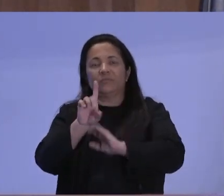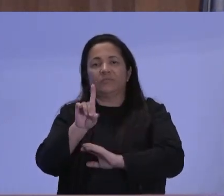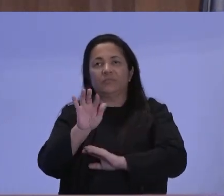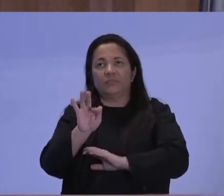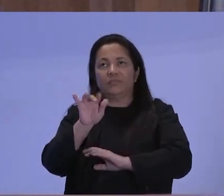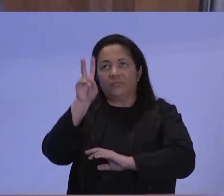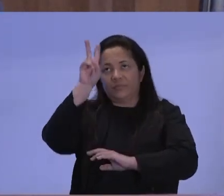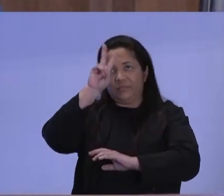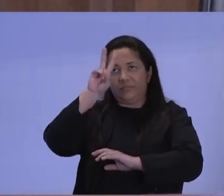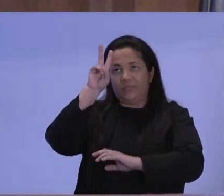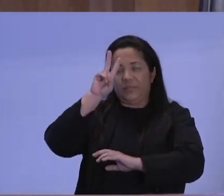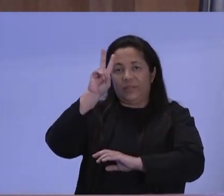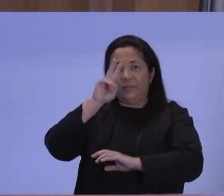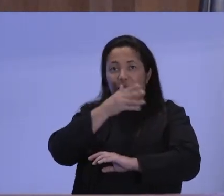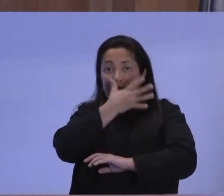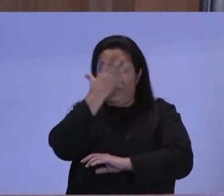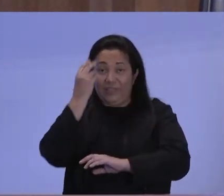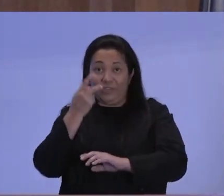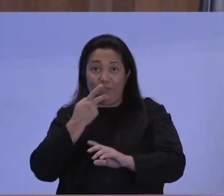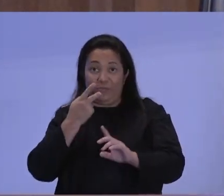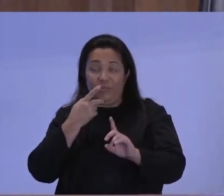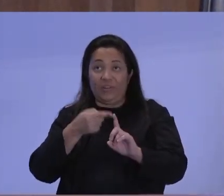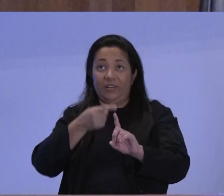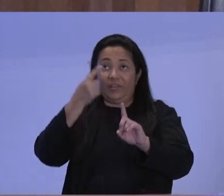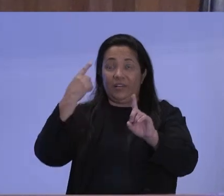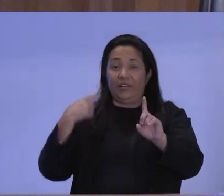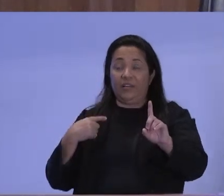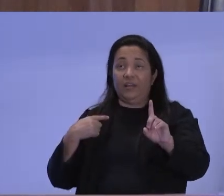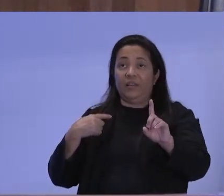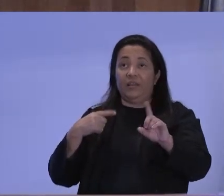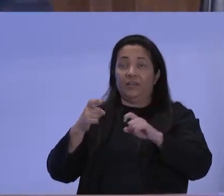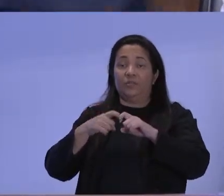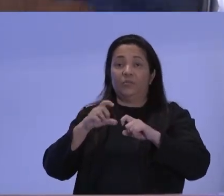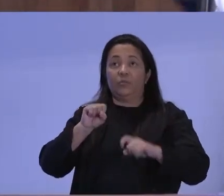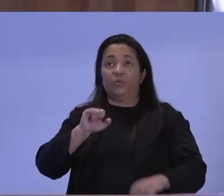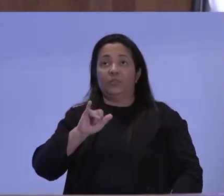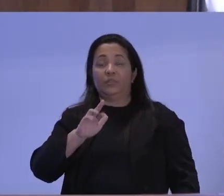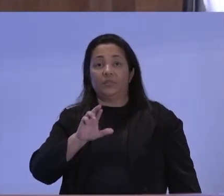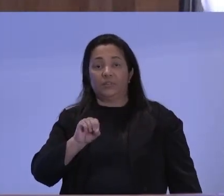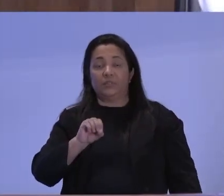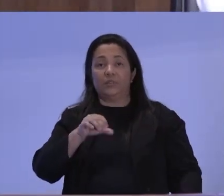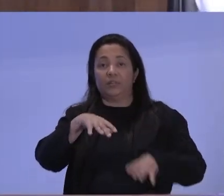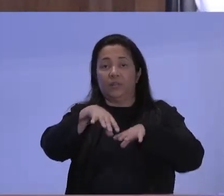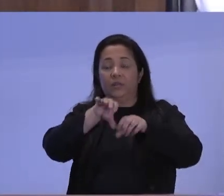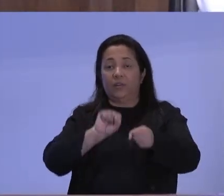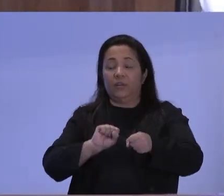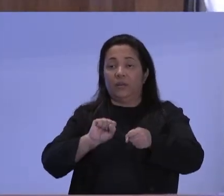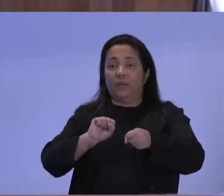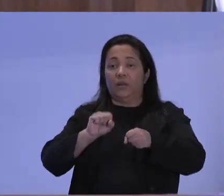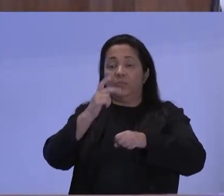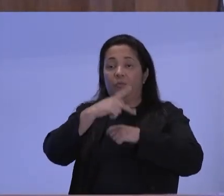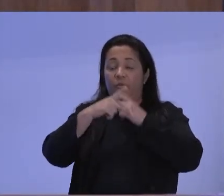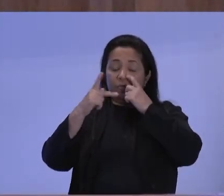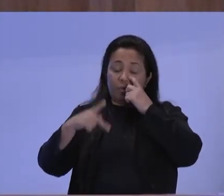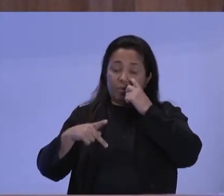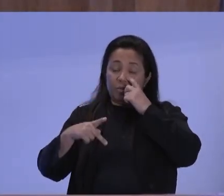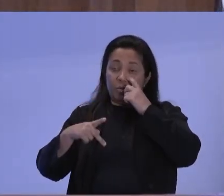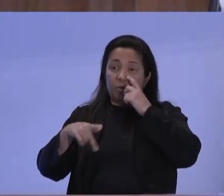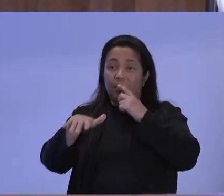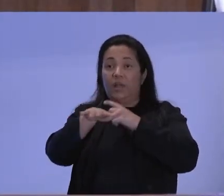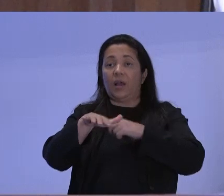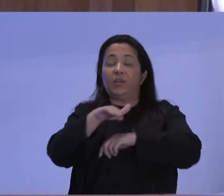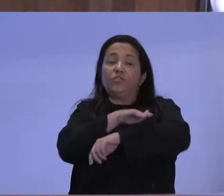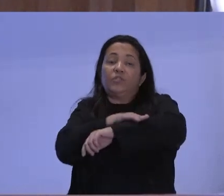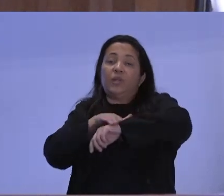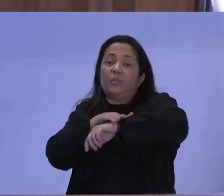que eu não tinha dito no início, mas o doutor Ciro se apresentou, é professor de dermatologia da Universidade de Brasília. E agora